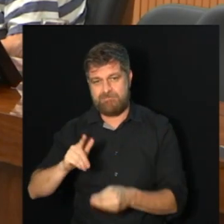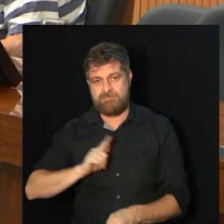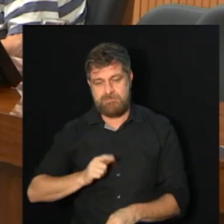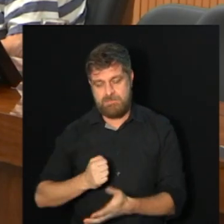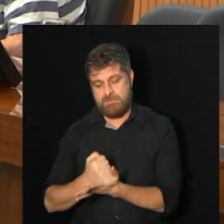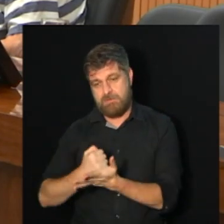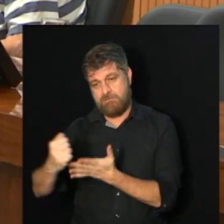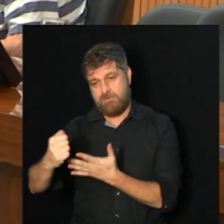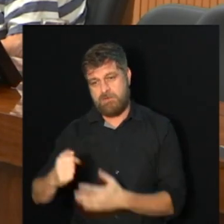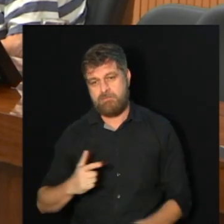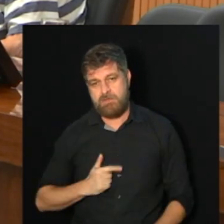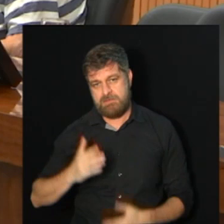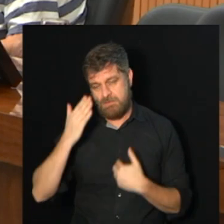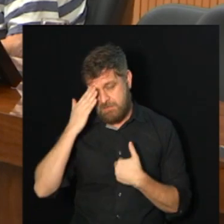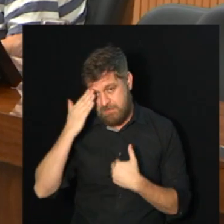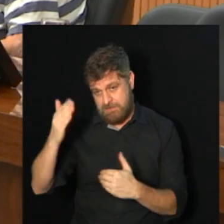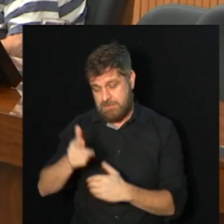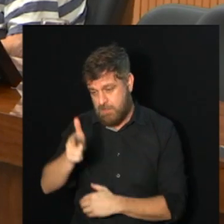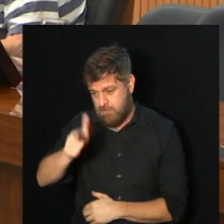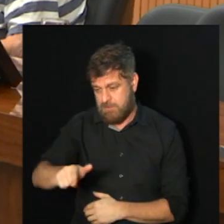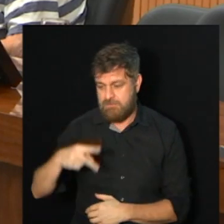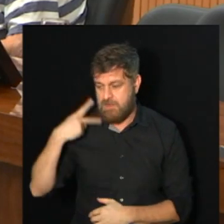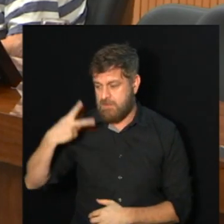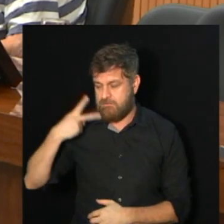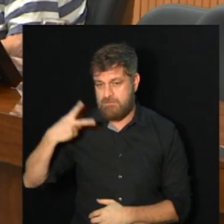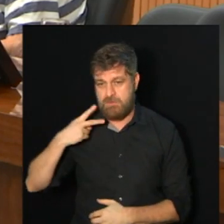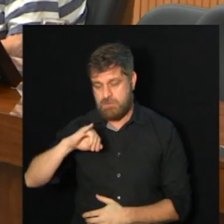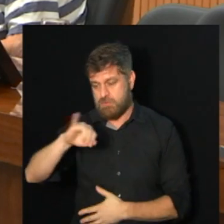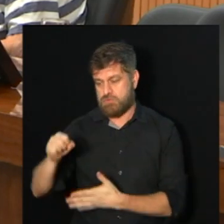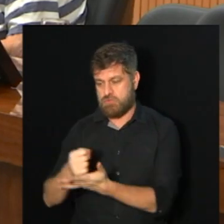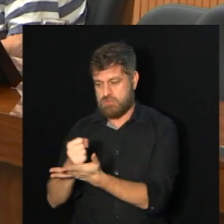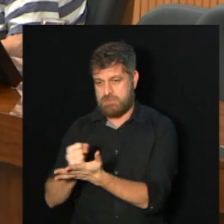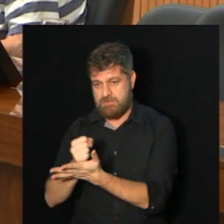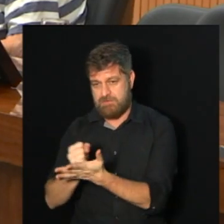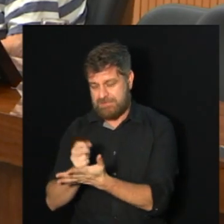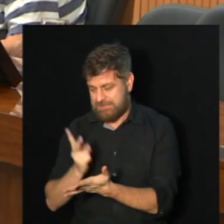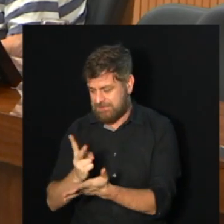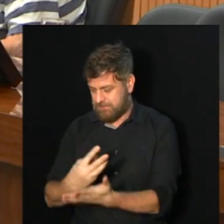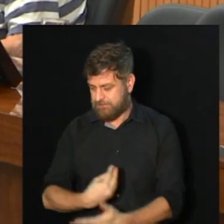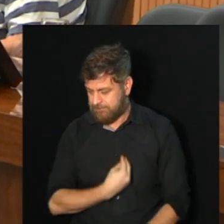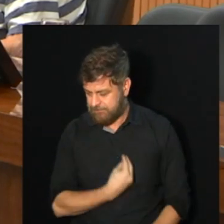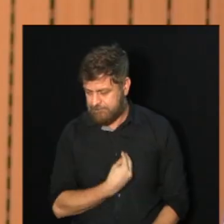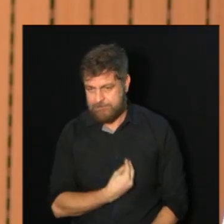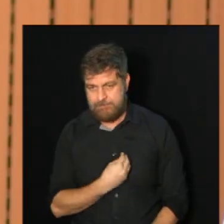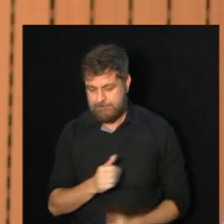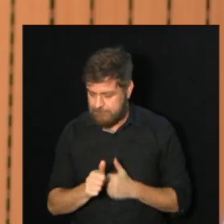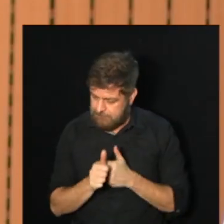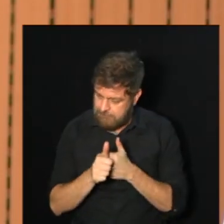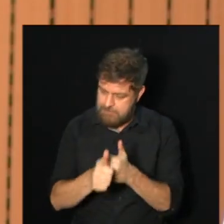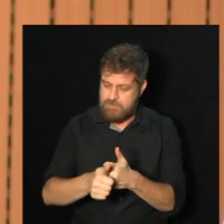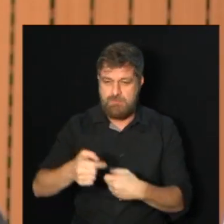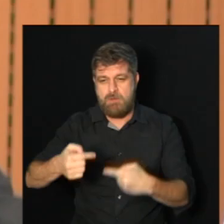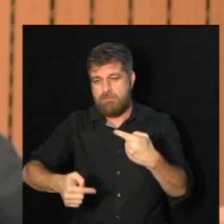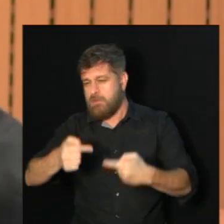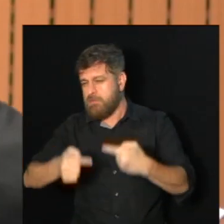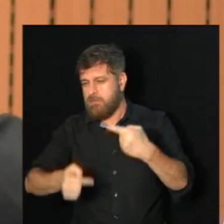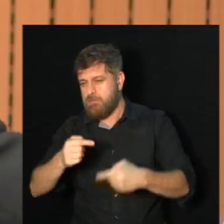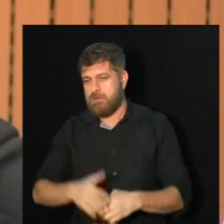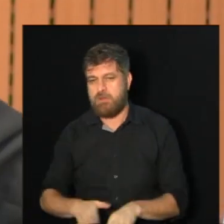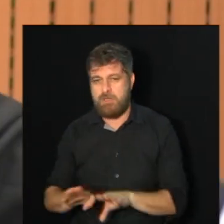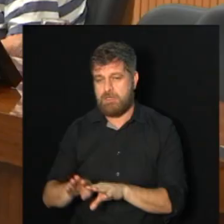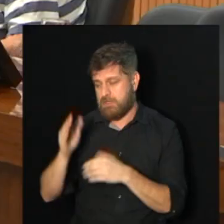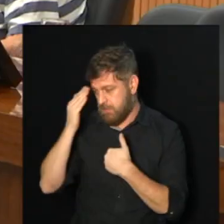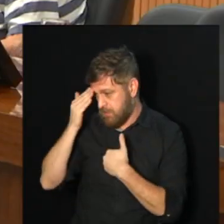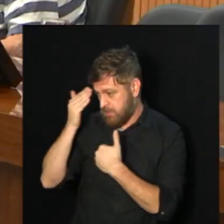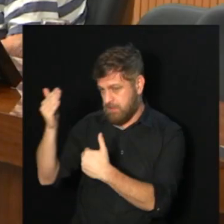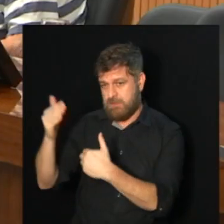tempo limitado, mas agradecer mais uma vez o vereador Jorge da Farmácia, sempre presente, acompanhando aqui o nosso debate.